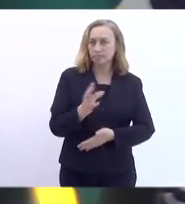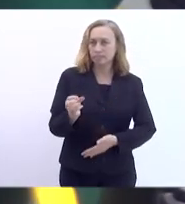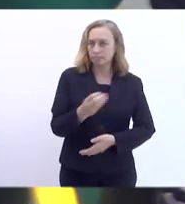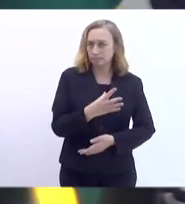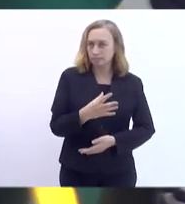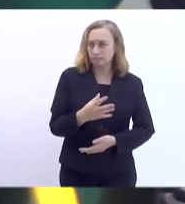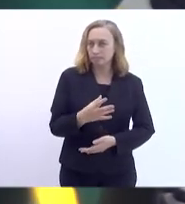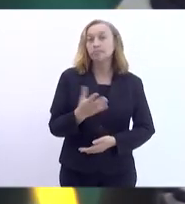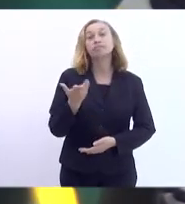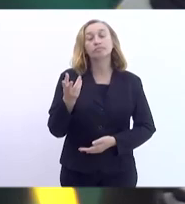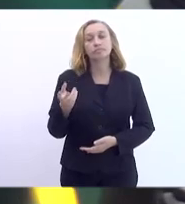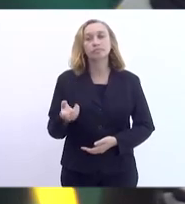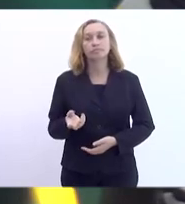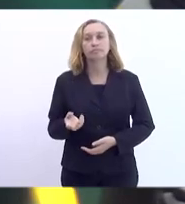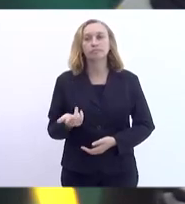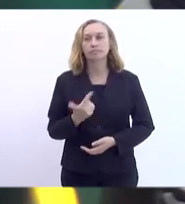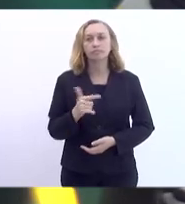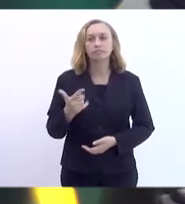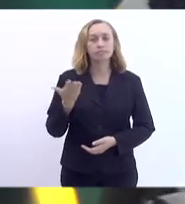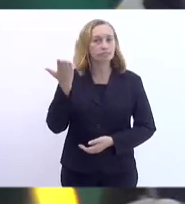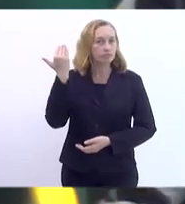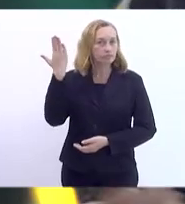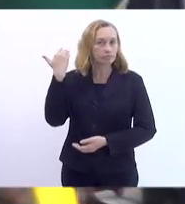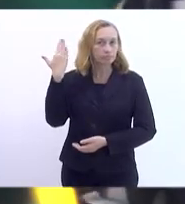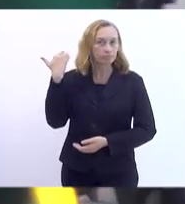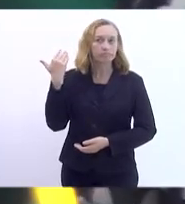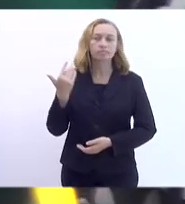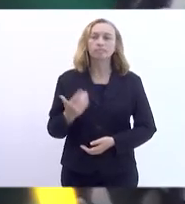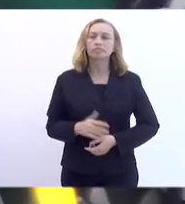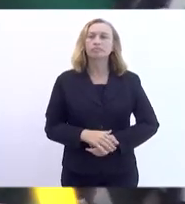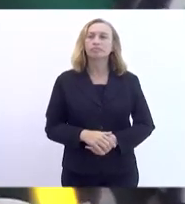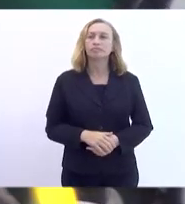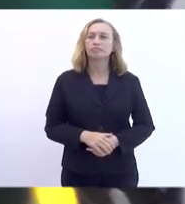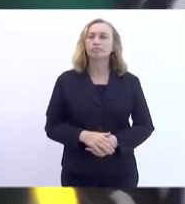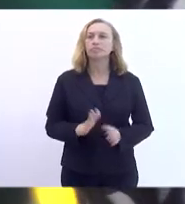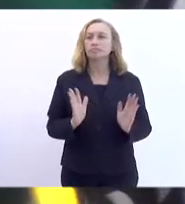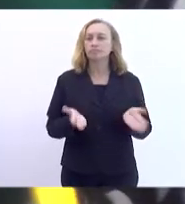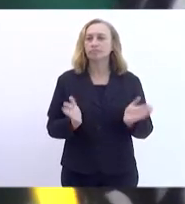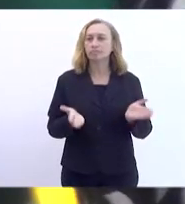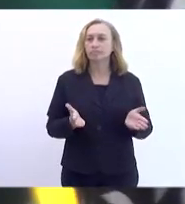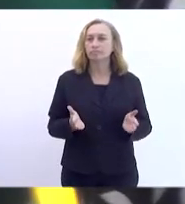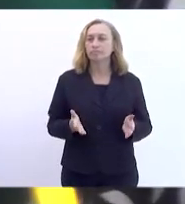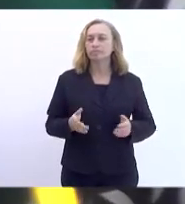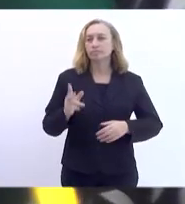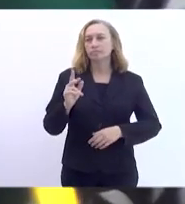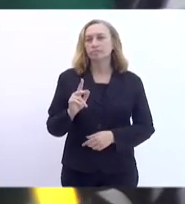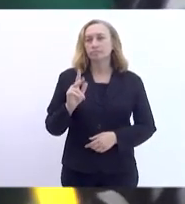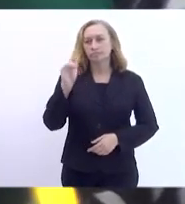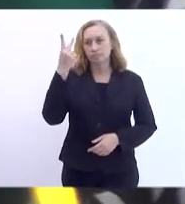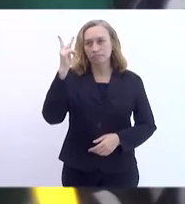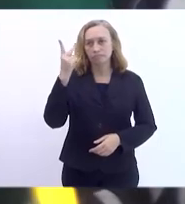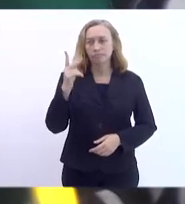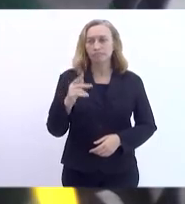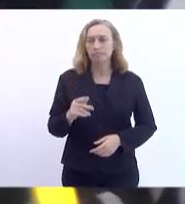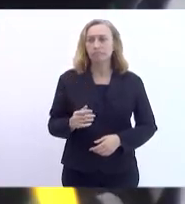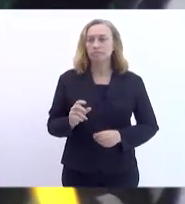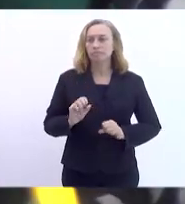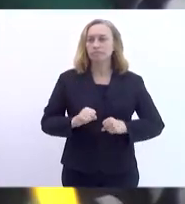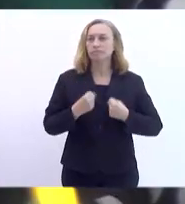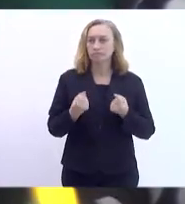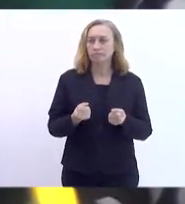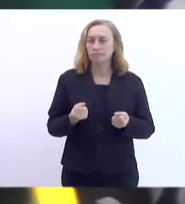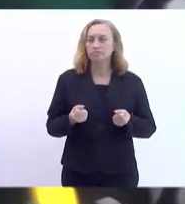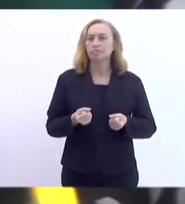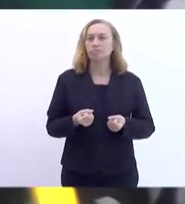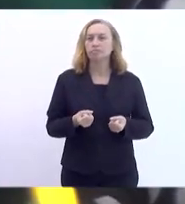que é um fato novo que não tinha época da tomada de decisão E no caso das questões de história é um grande elemento de força